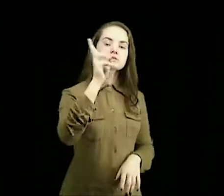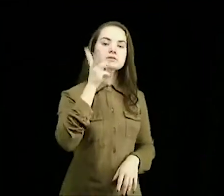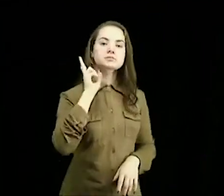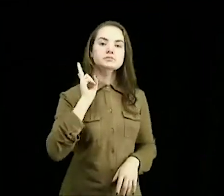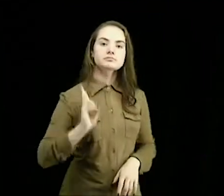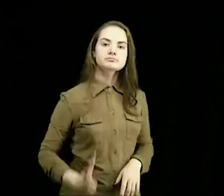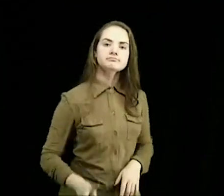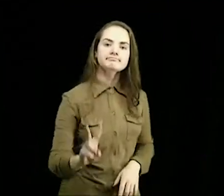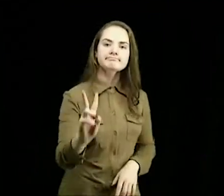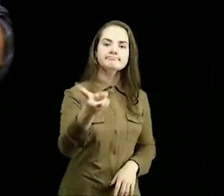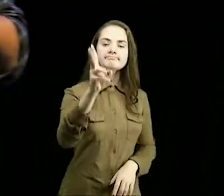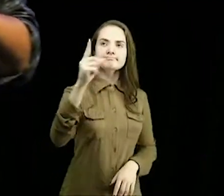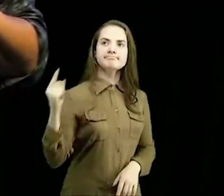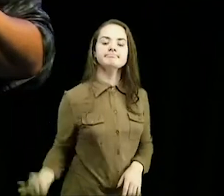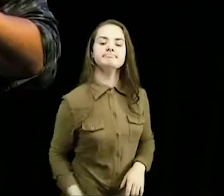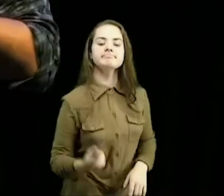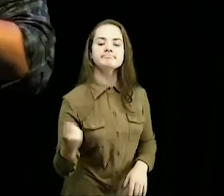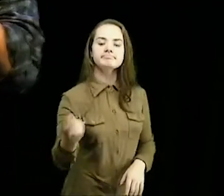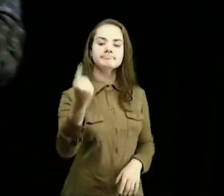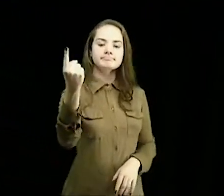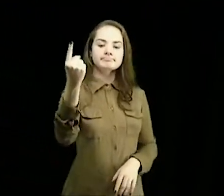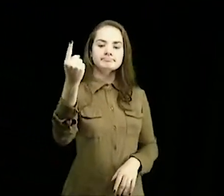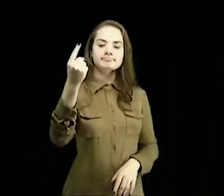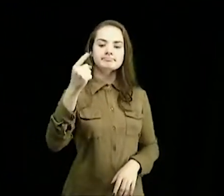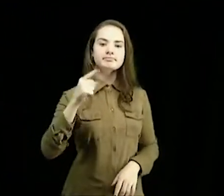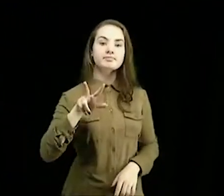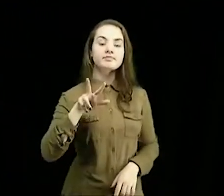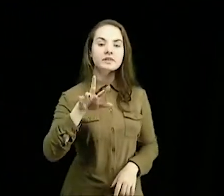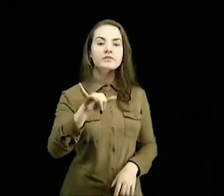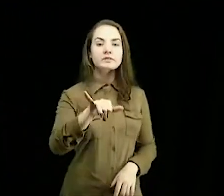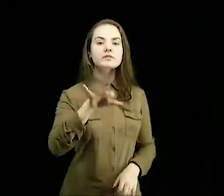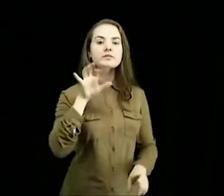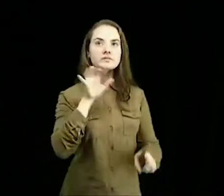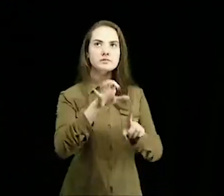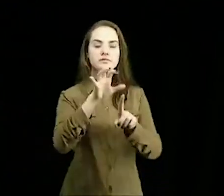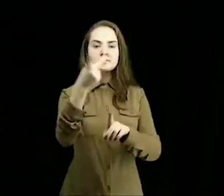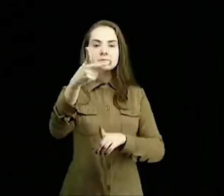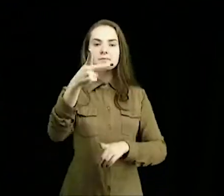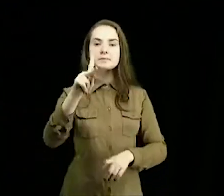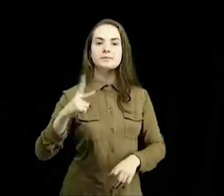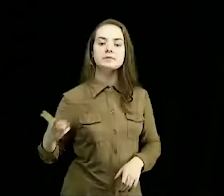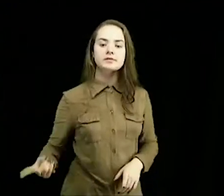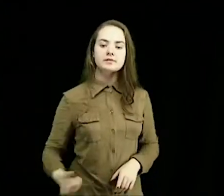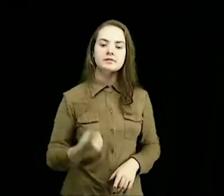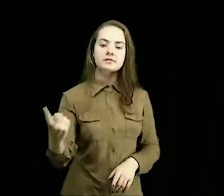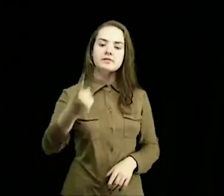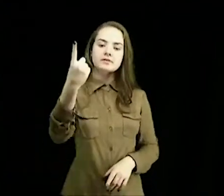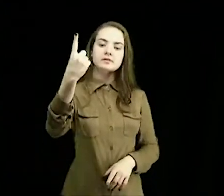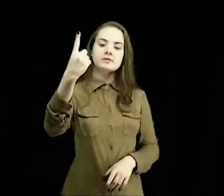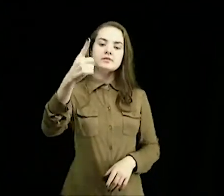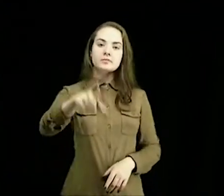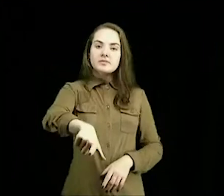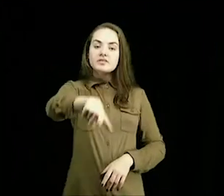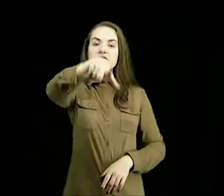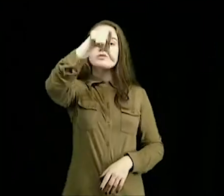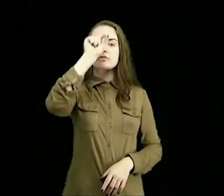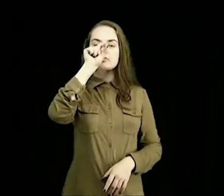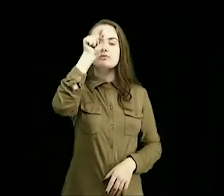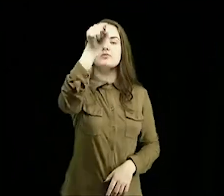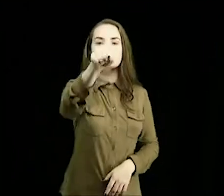para sempre a eternidade, é demais, né? Mas vai afetar a tua eternidade, vai afetar. É uma escolha que você